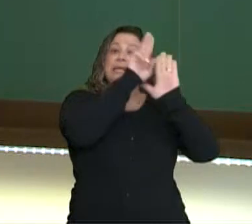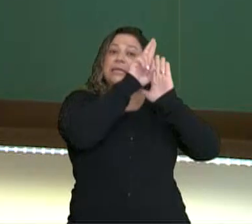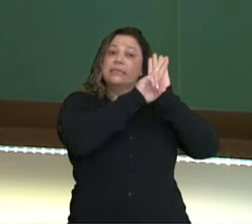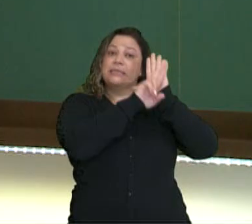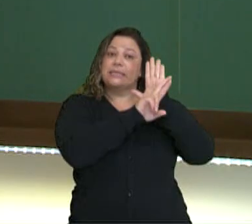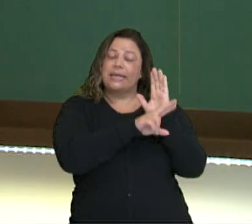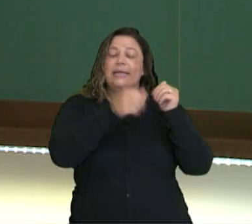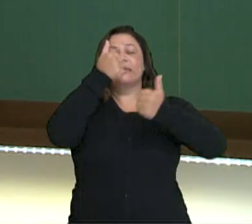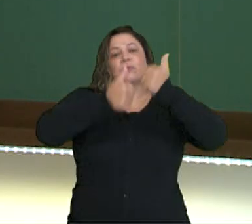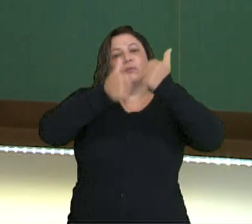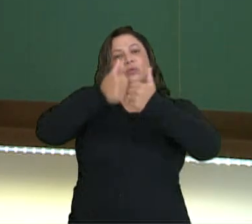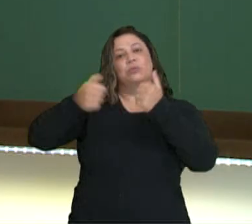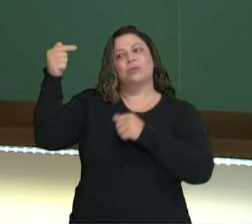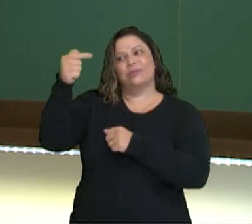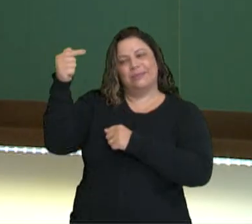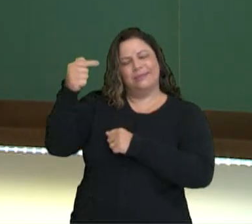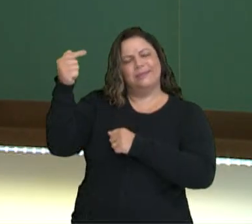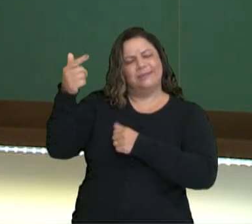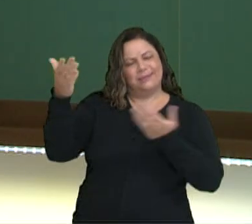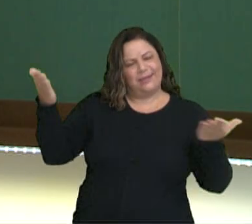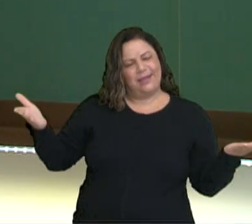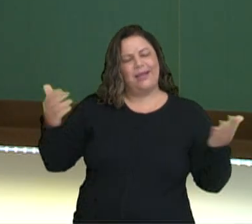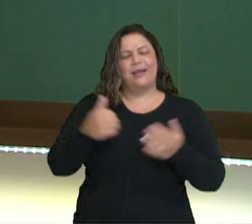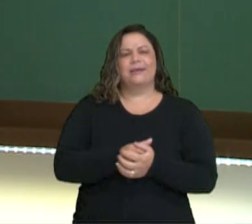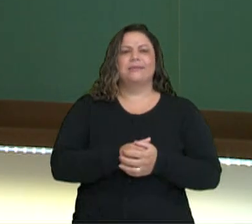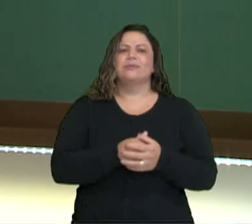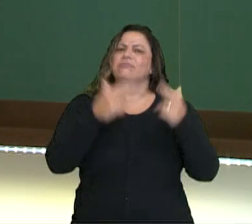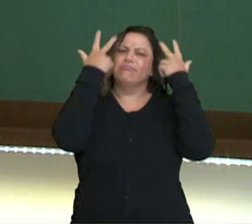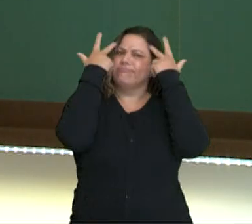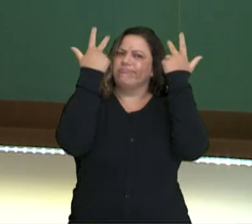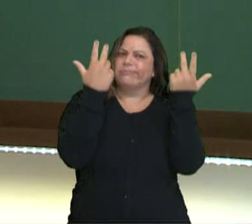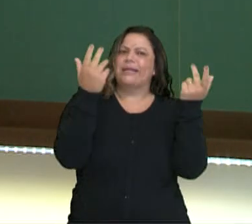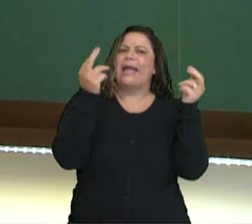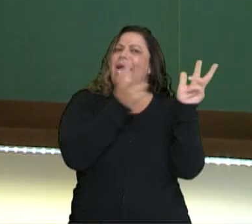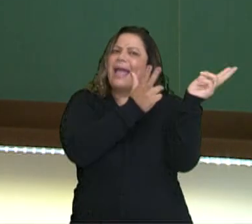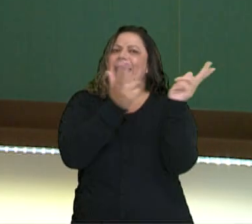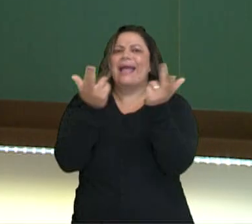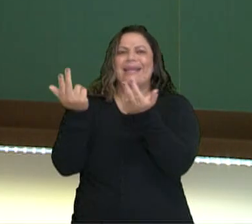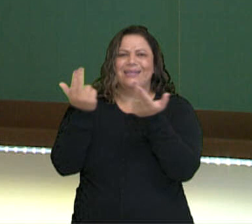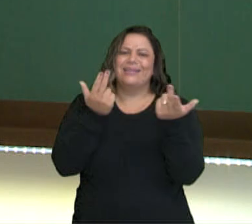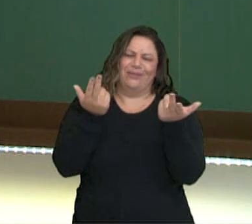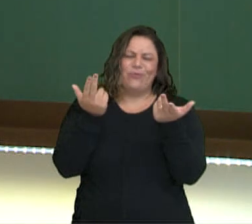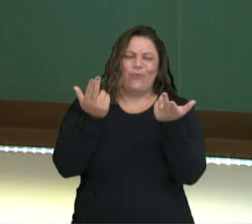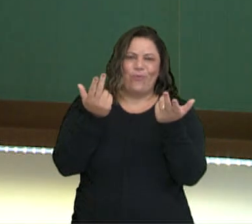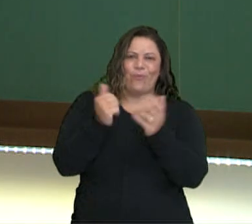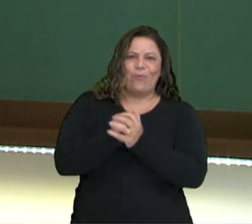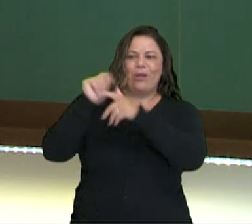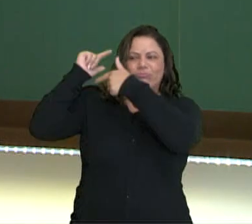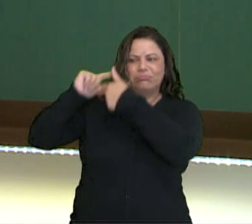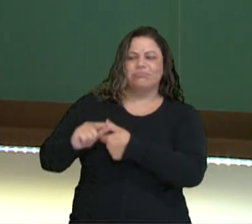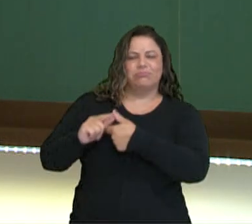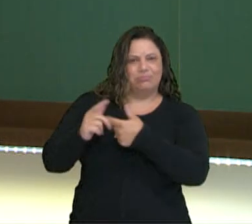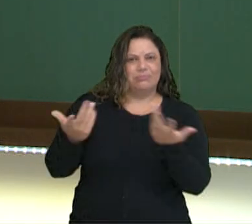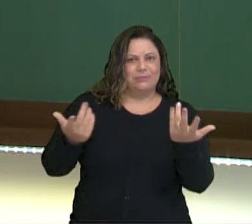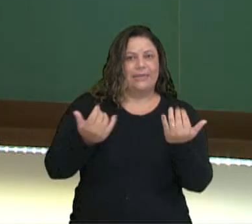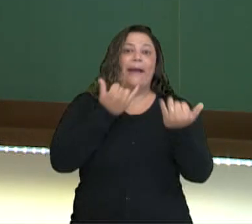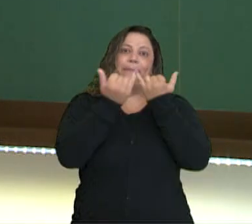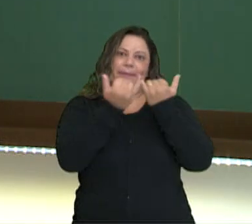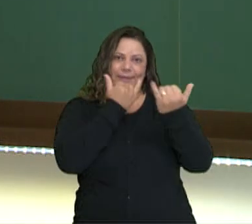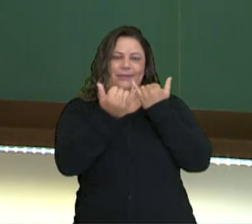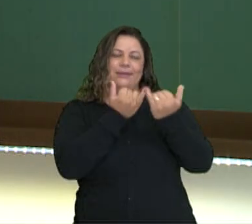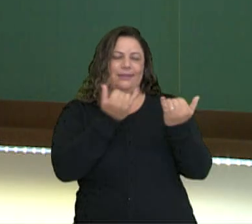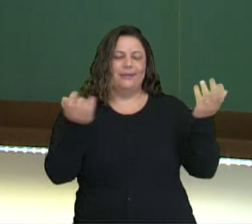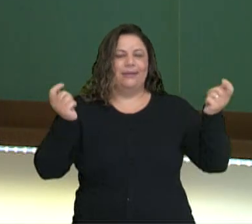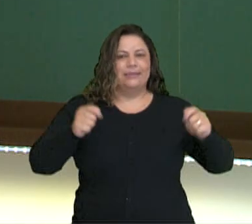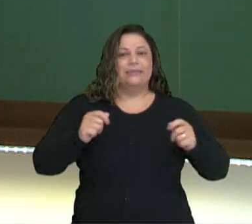futebol de 7 são praticamente as mesmas do futebol convencional. Existem duas